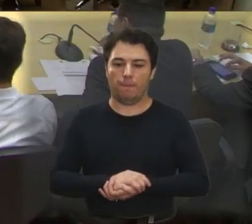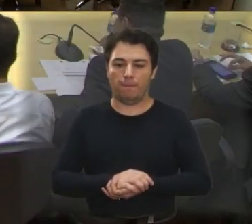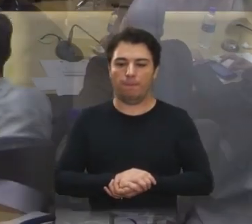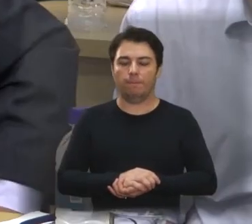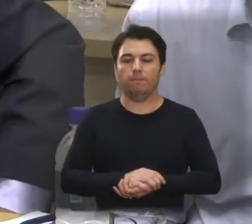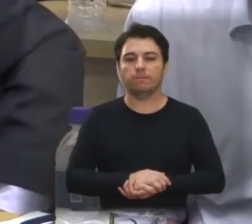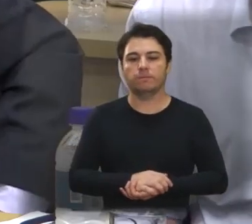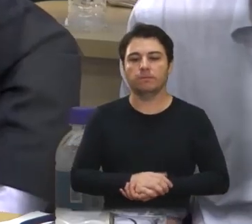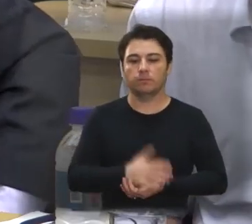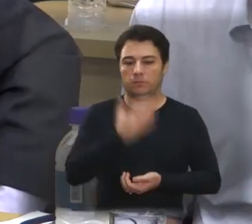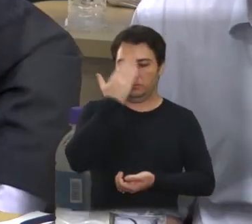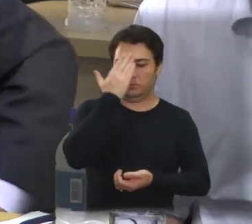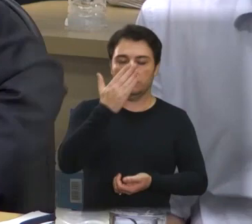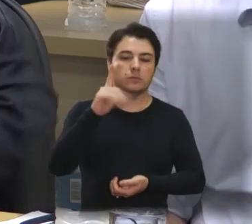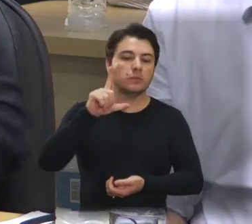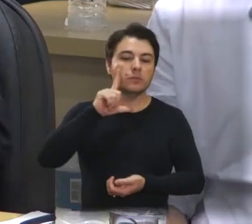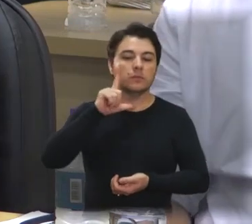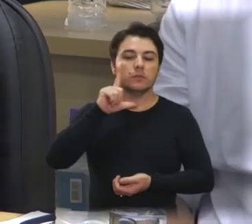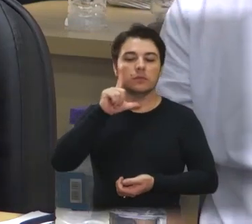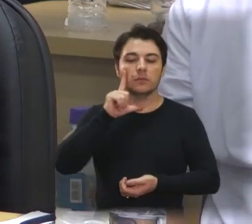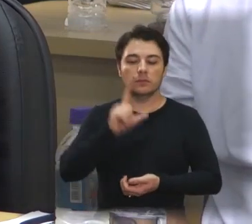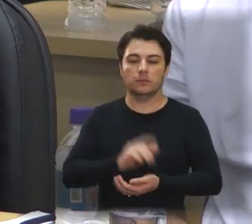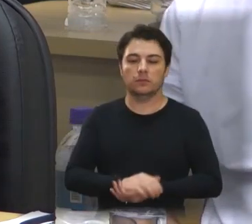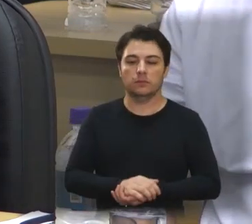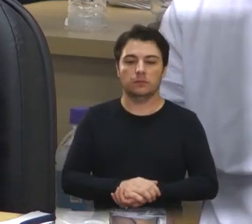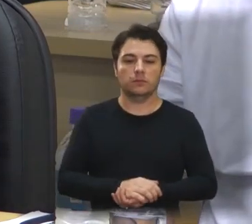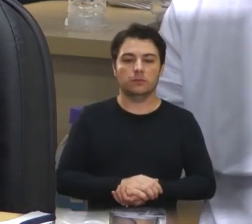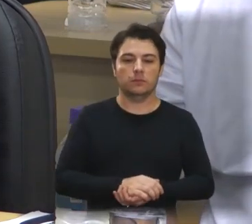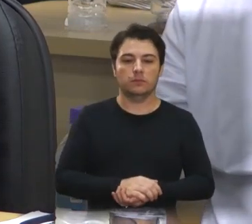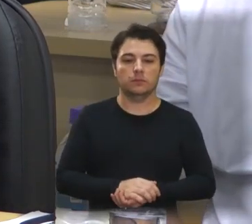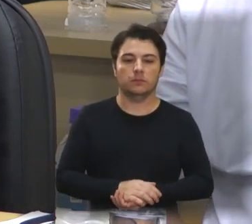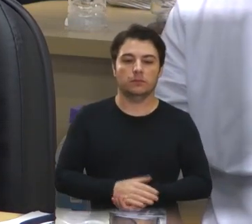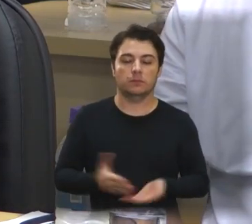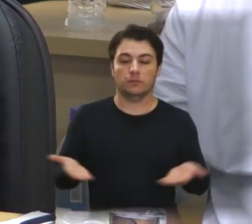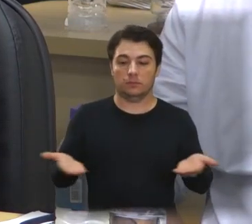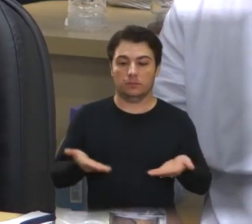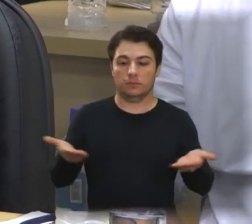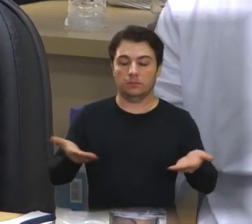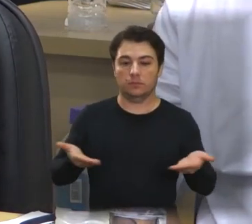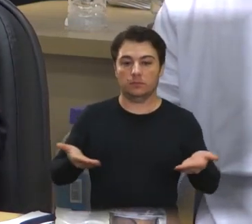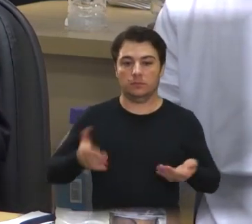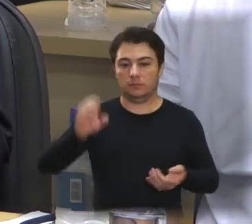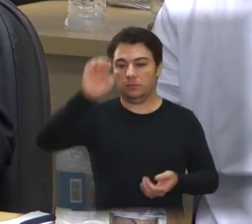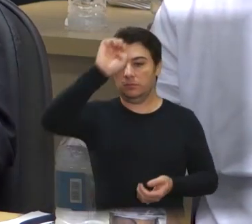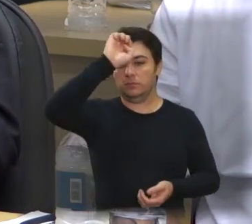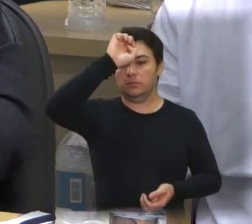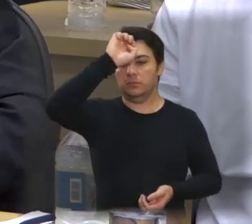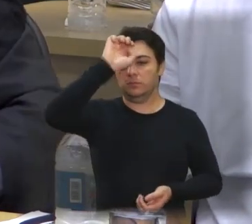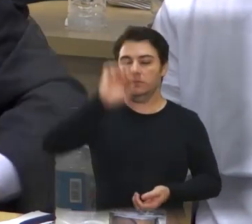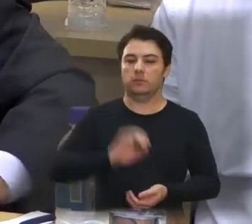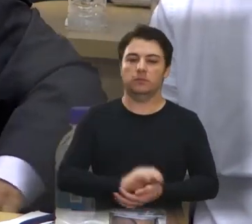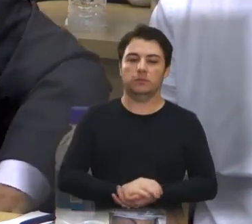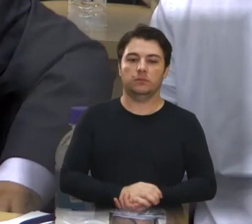e obrigado Vereador Lucas Greco para usar a palavra agora o vereador Elias chediek